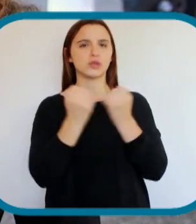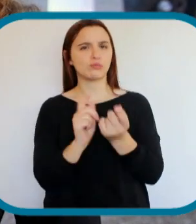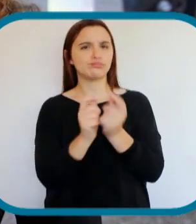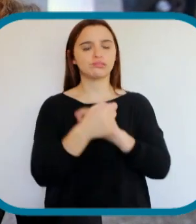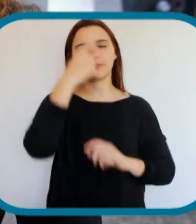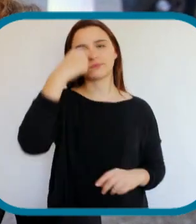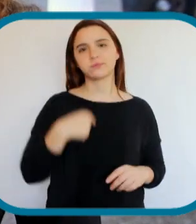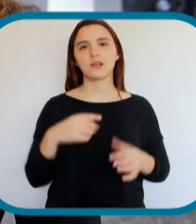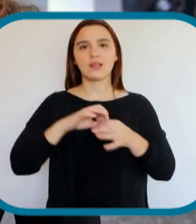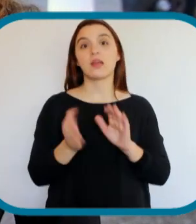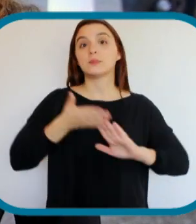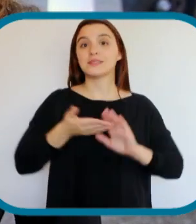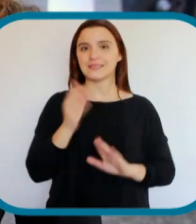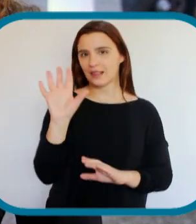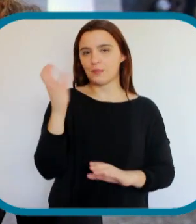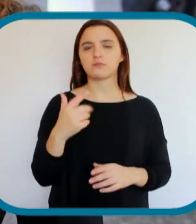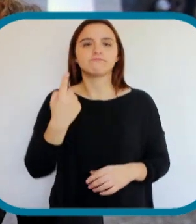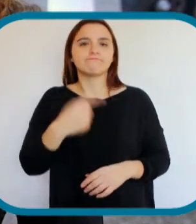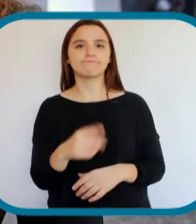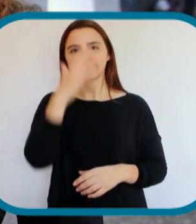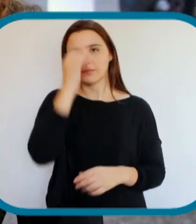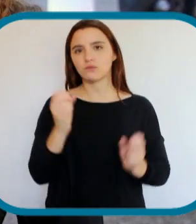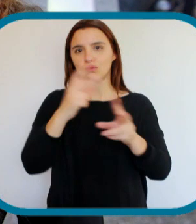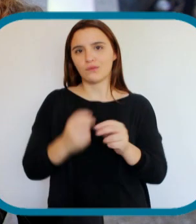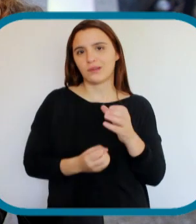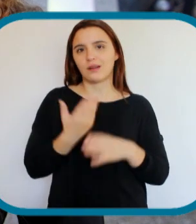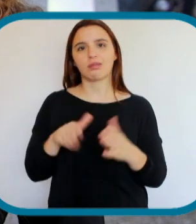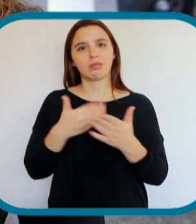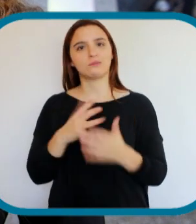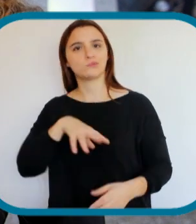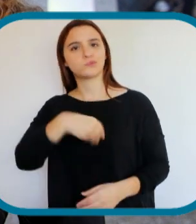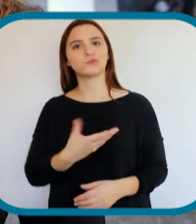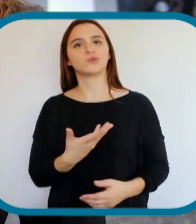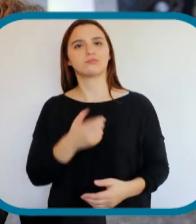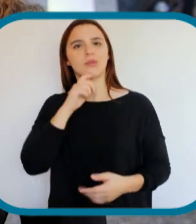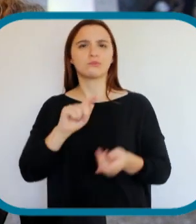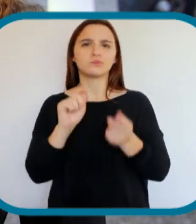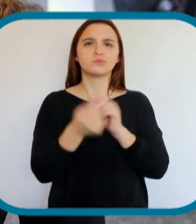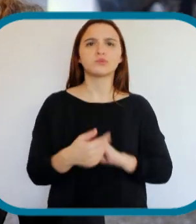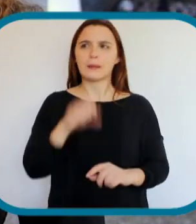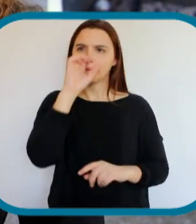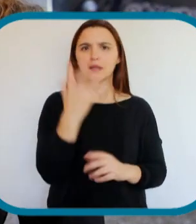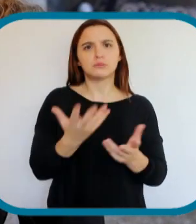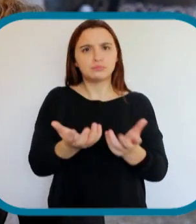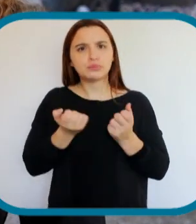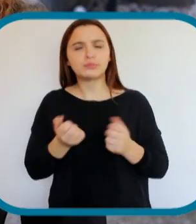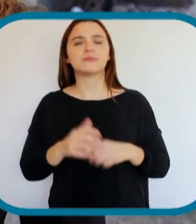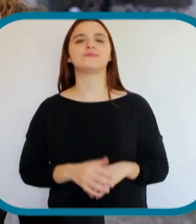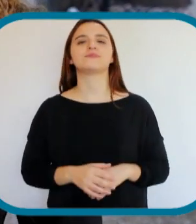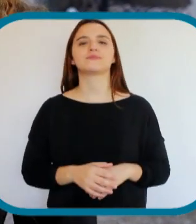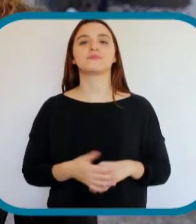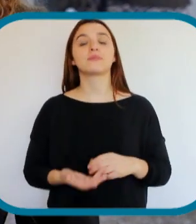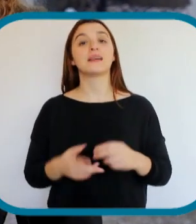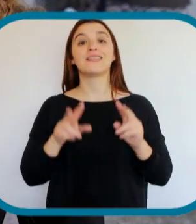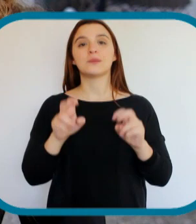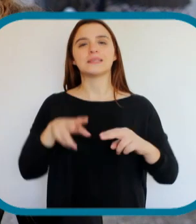vez mais consciente da emergência climática, surgem novas ideias para tornar o nosso mundo mais ecológico e eficiente. No